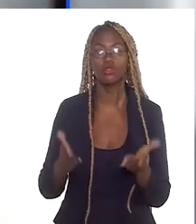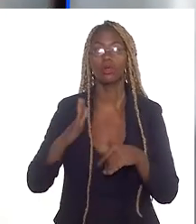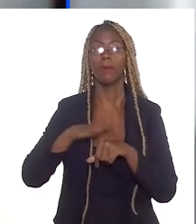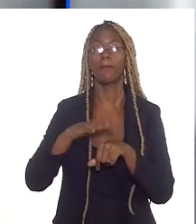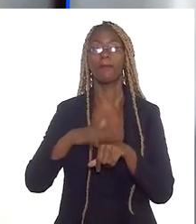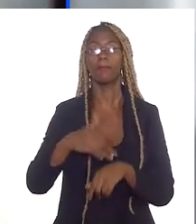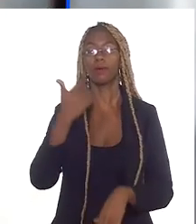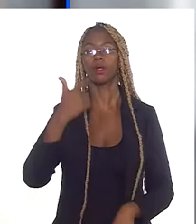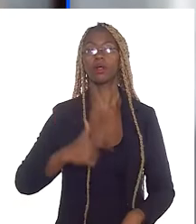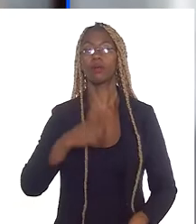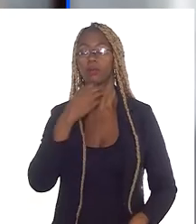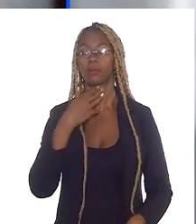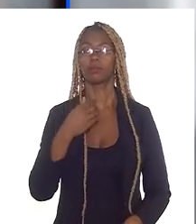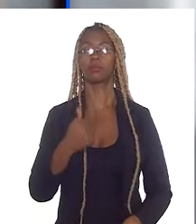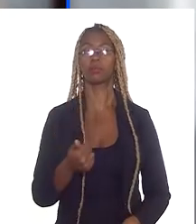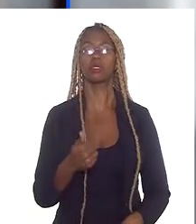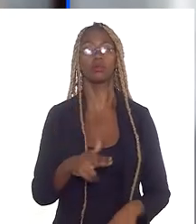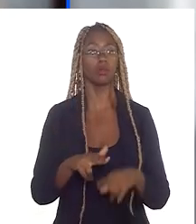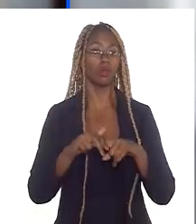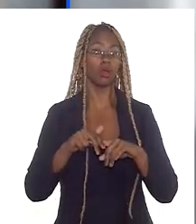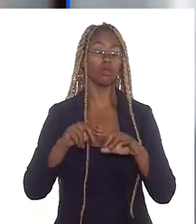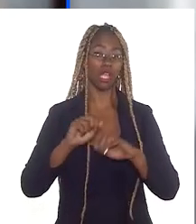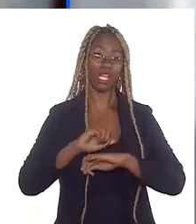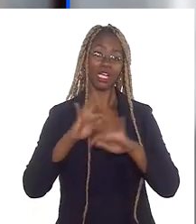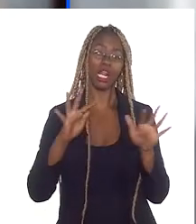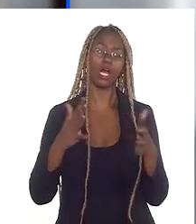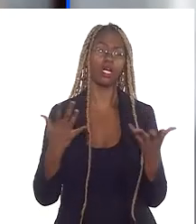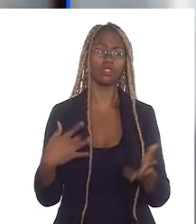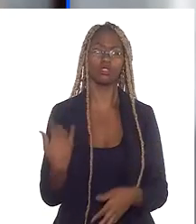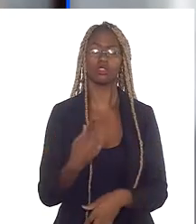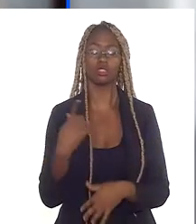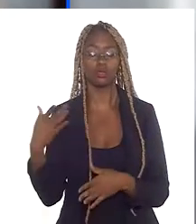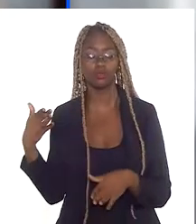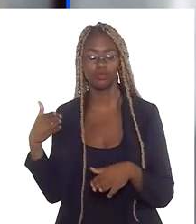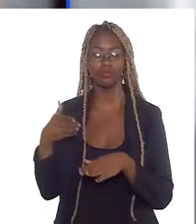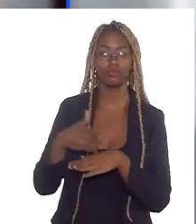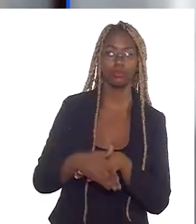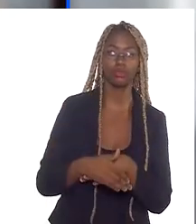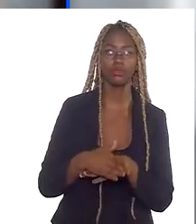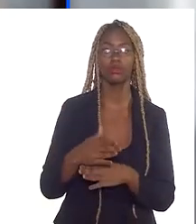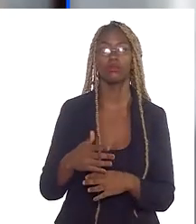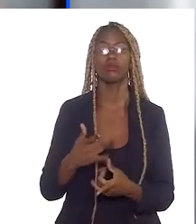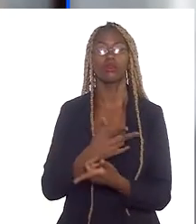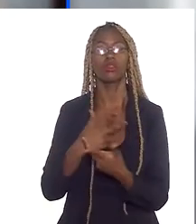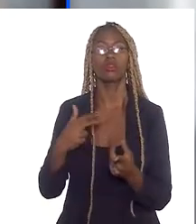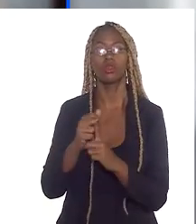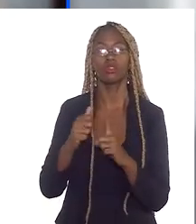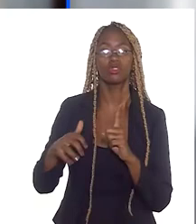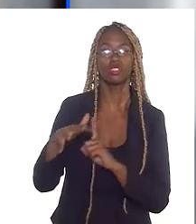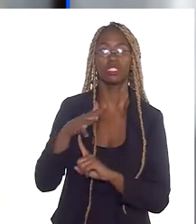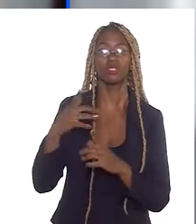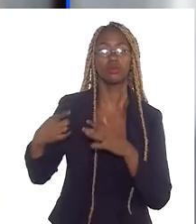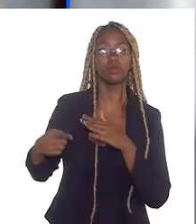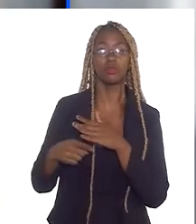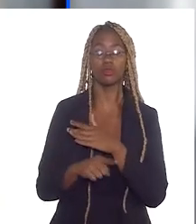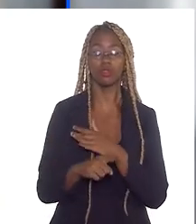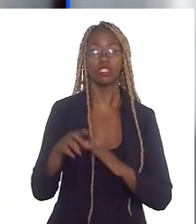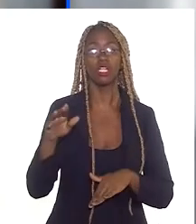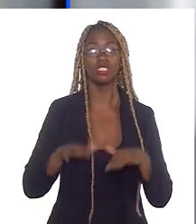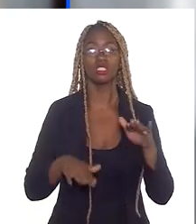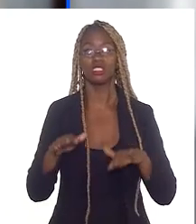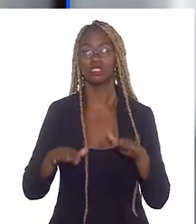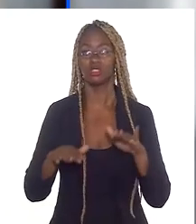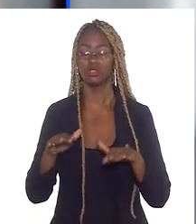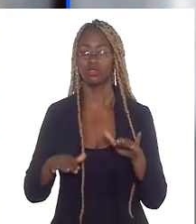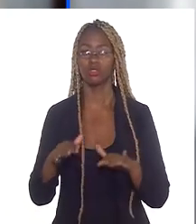fomentar é o próprio bem o próprio porque a gente está mergulhada em questões sociais extremamente intensas é